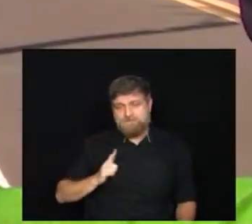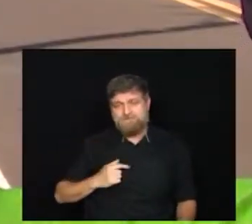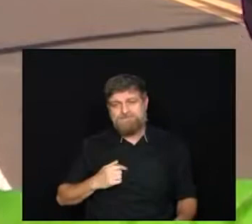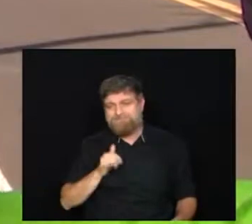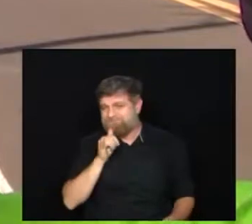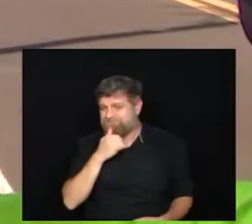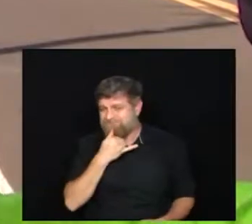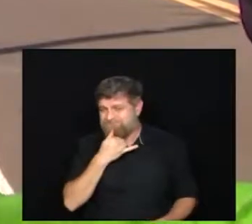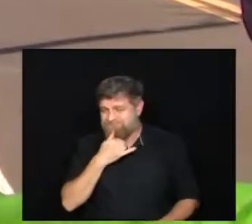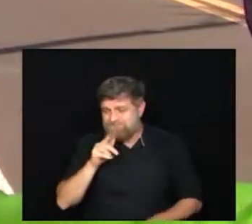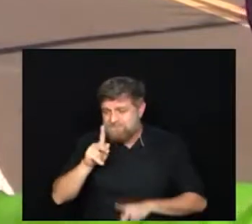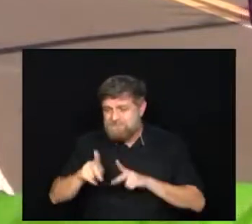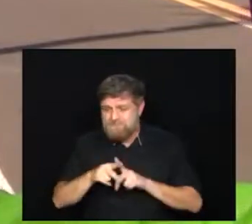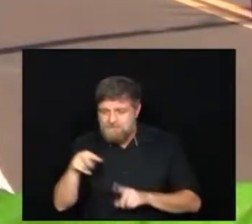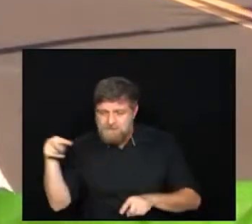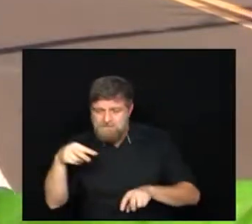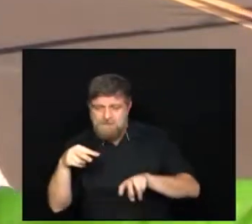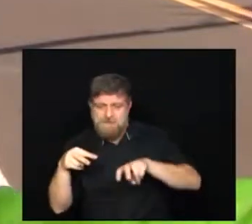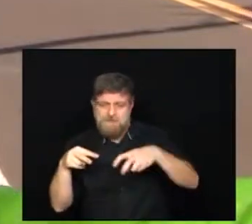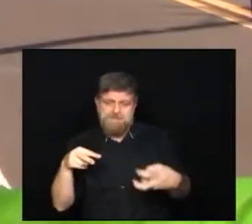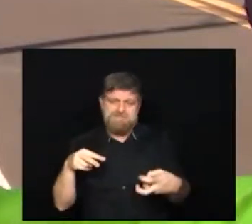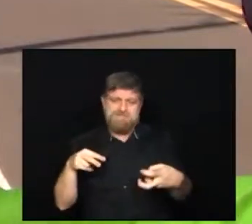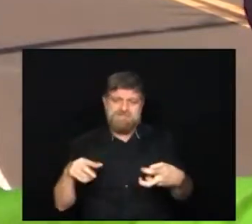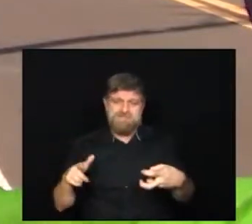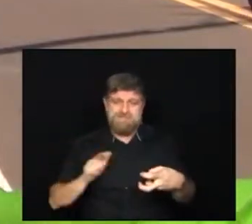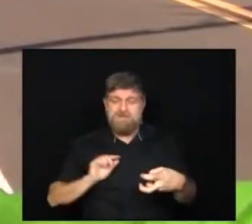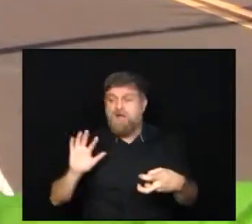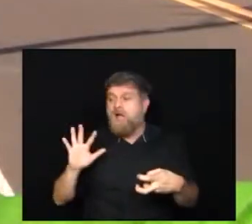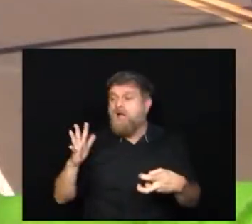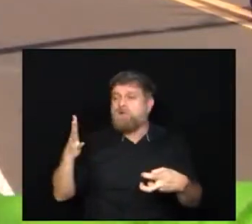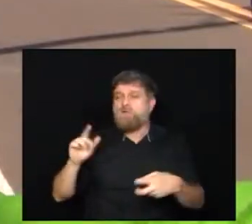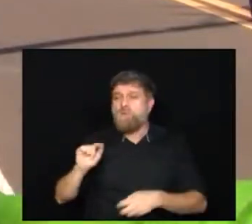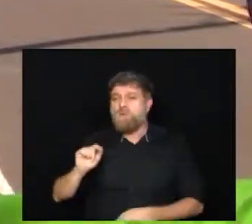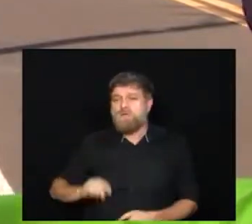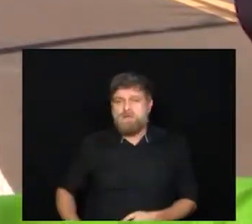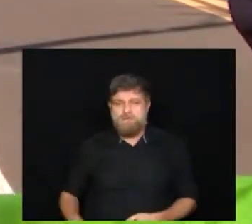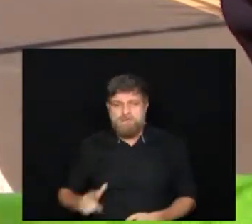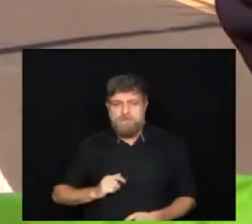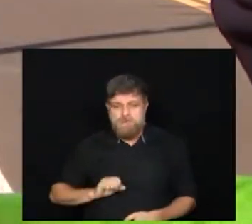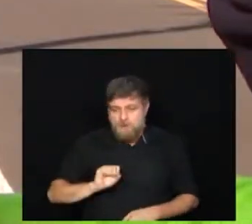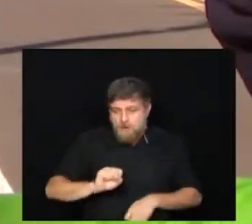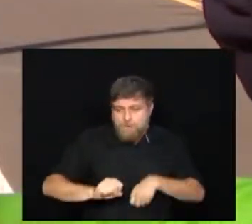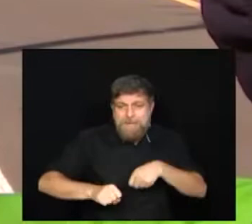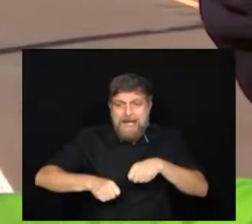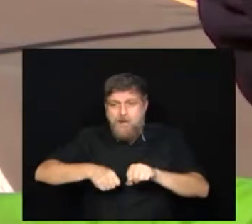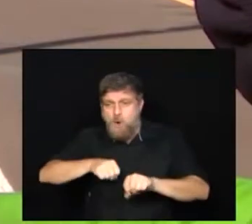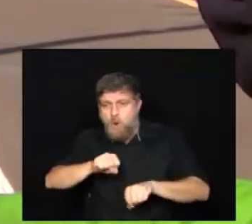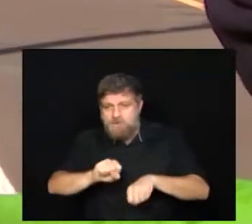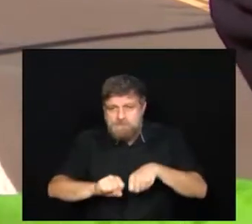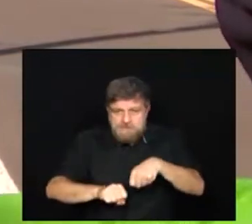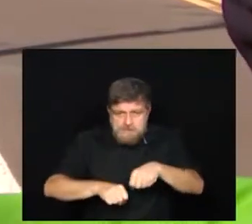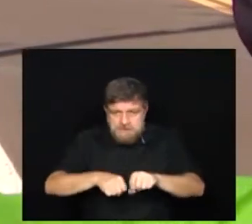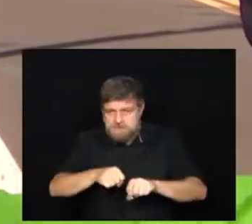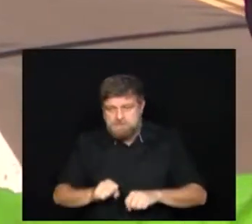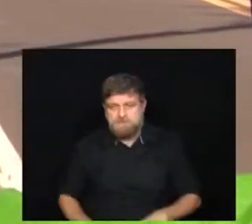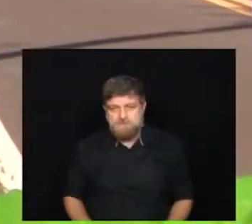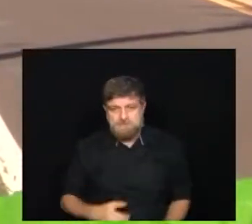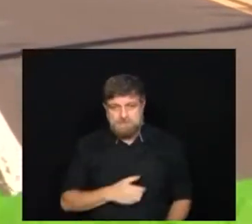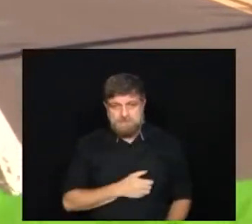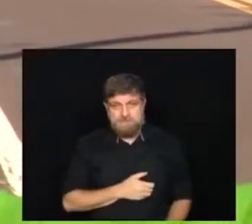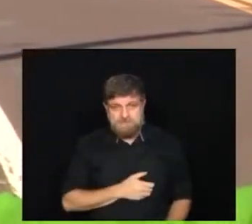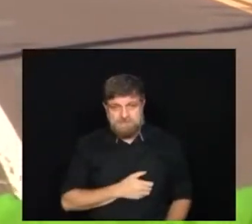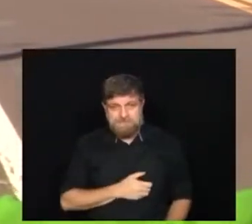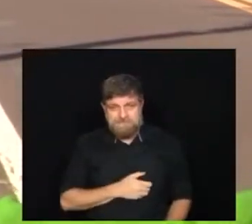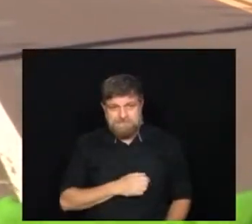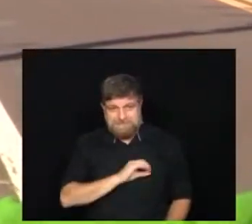triste, a população fica muito triste. A gente teve um episódio recente do atropelamento de uma onça lá também em Barão, né? Então a gente acredita